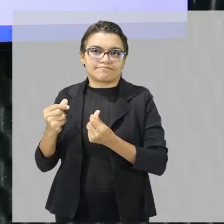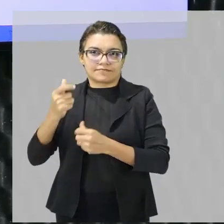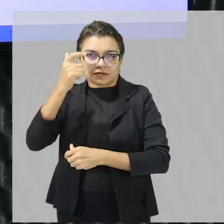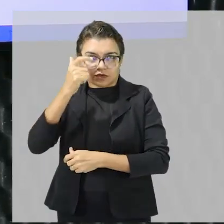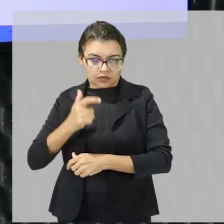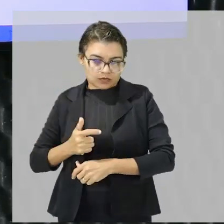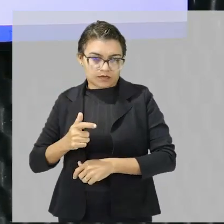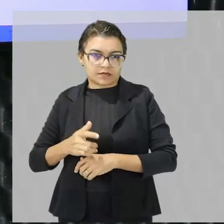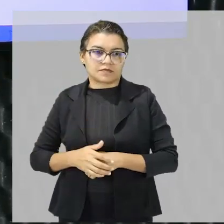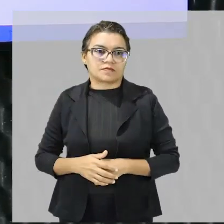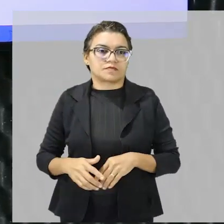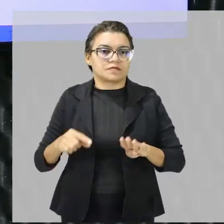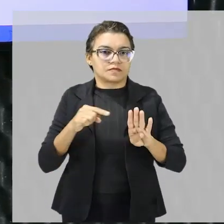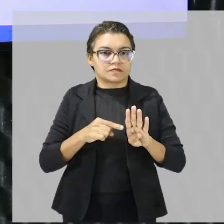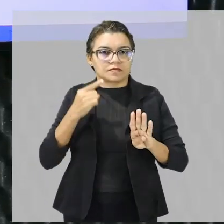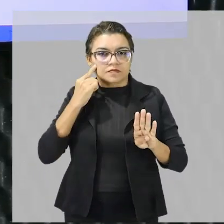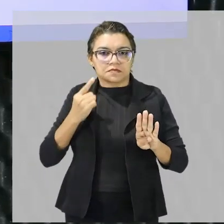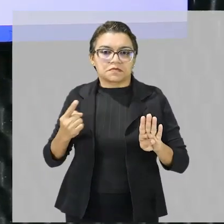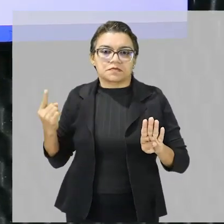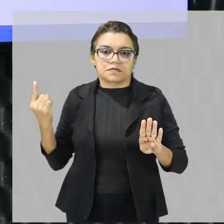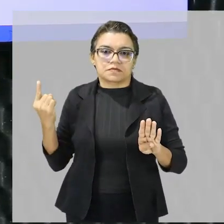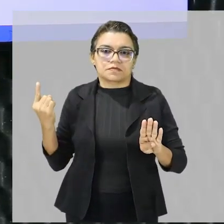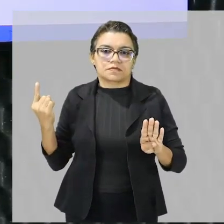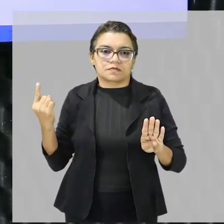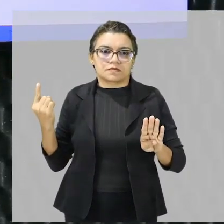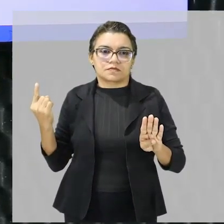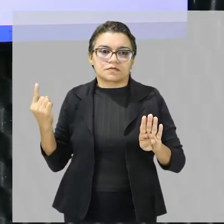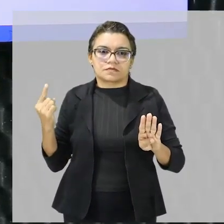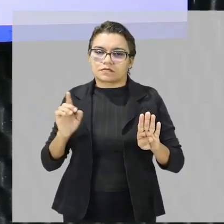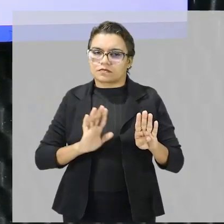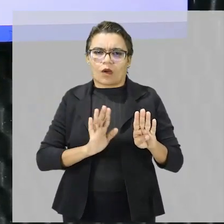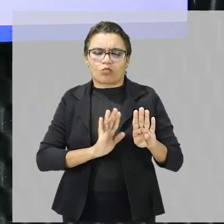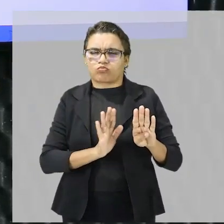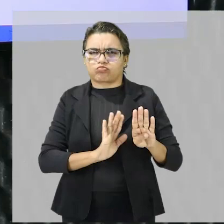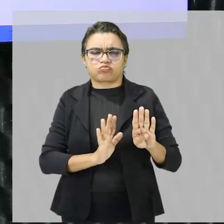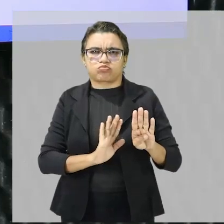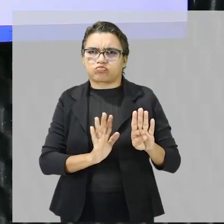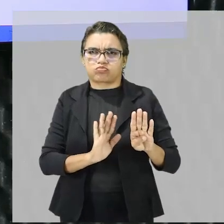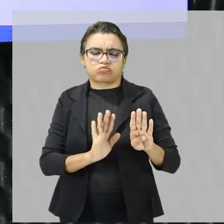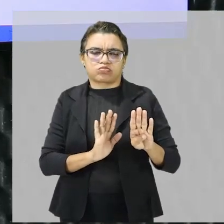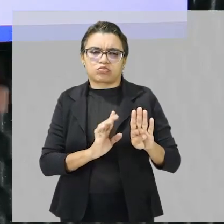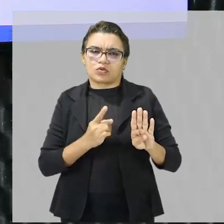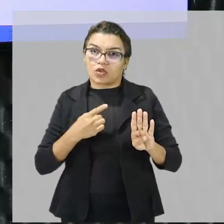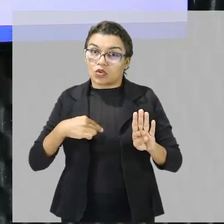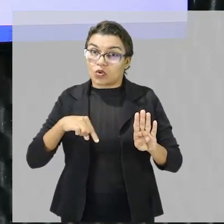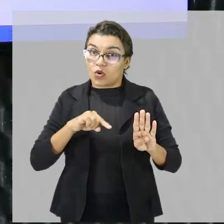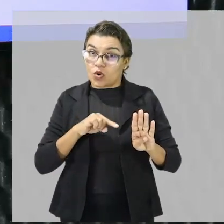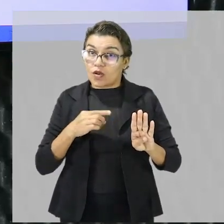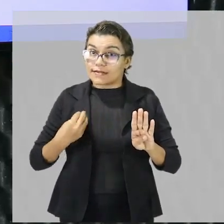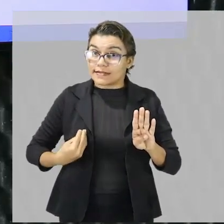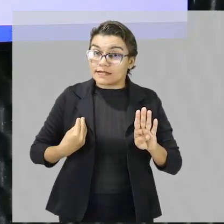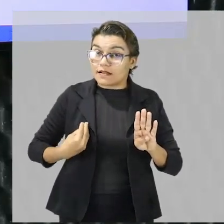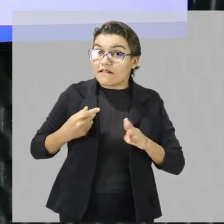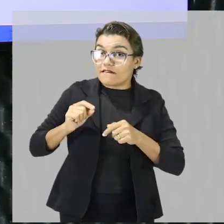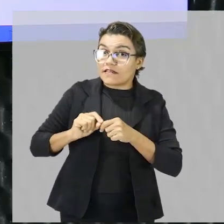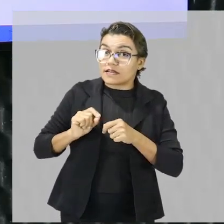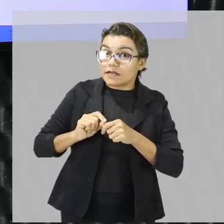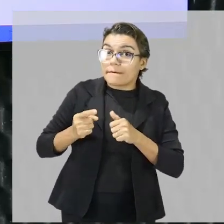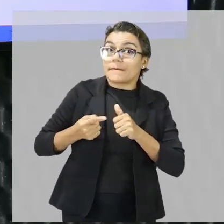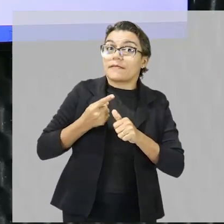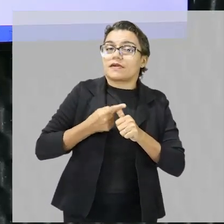O homem é o que ele concebe e não o que ele faz. Não. A nossa existência, o fazer, vem